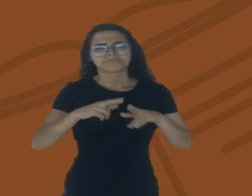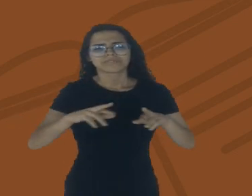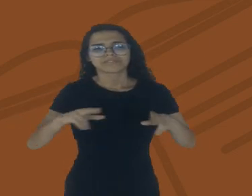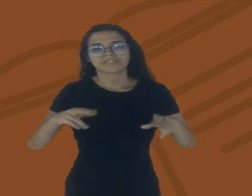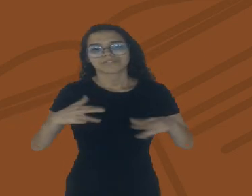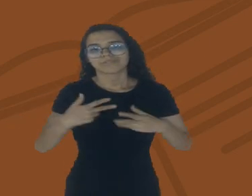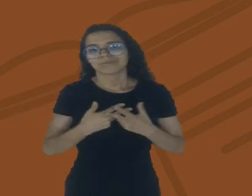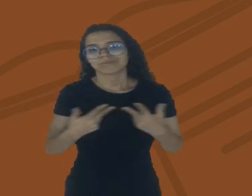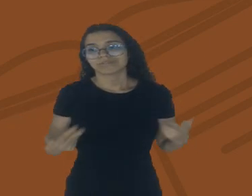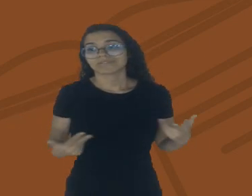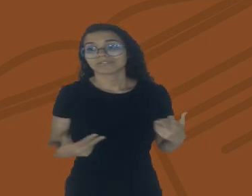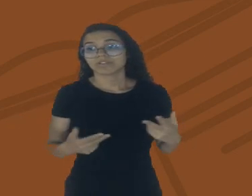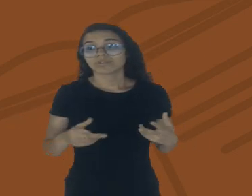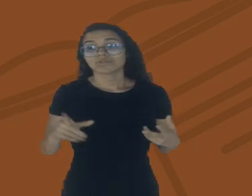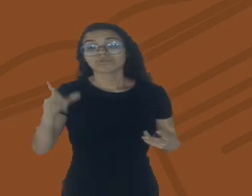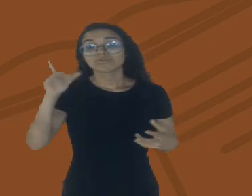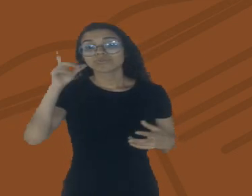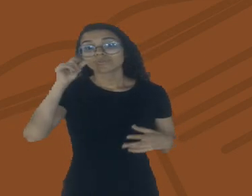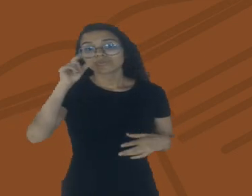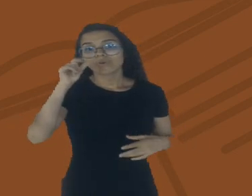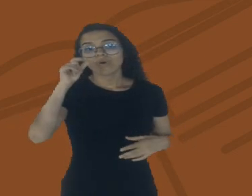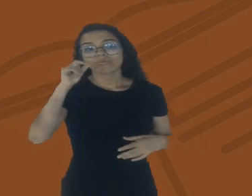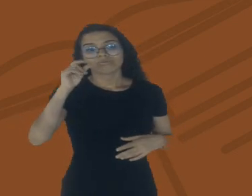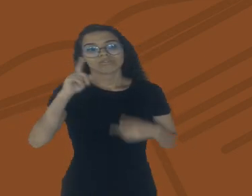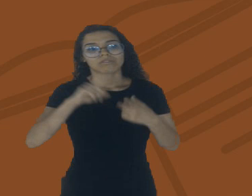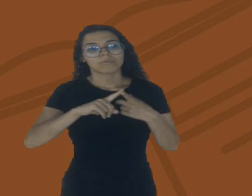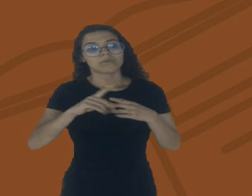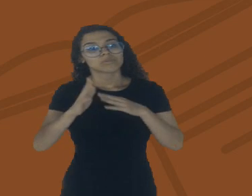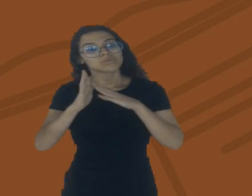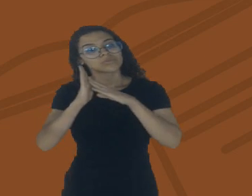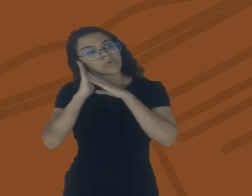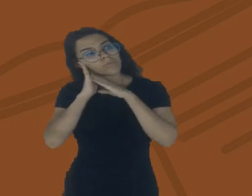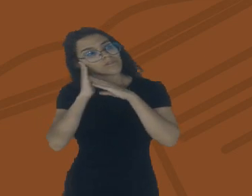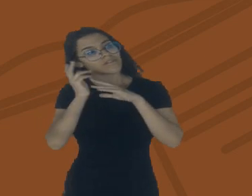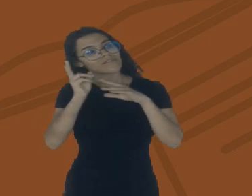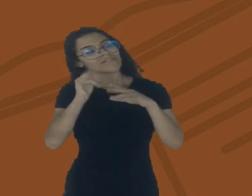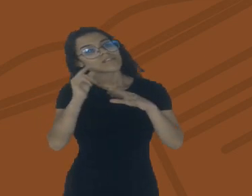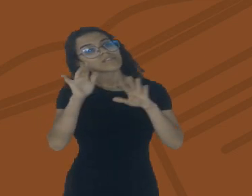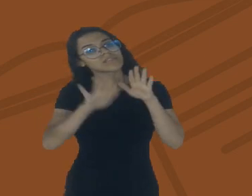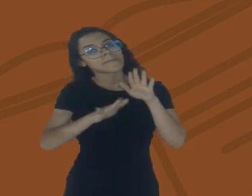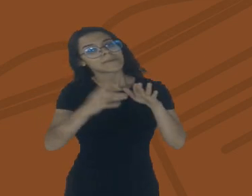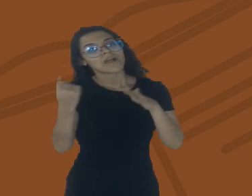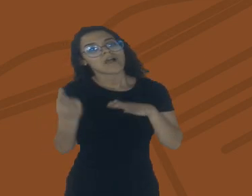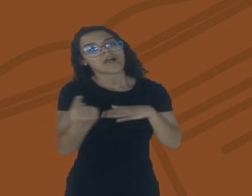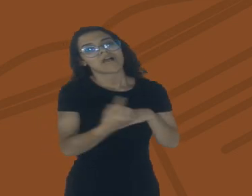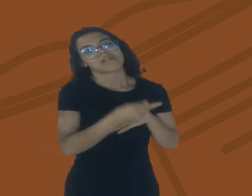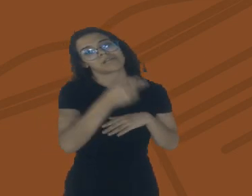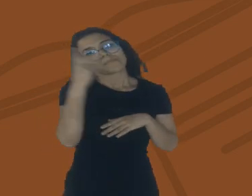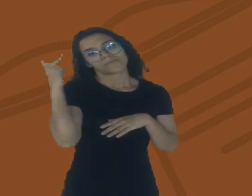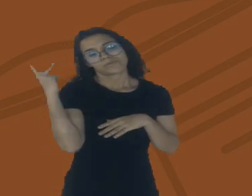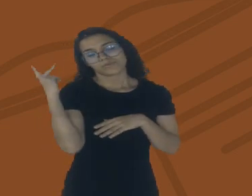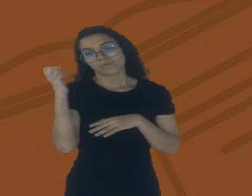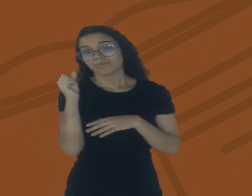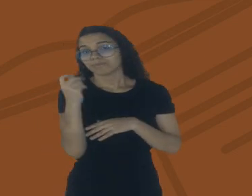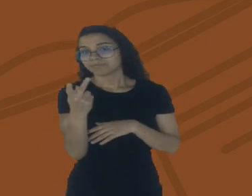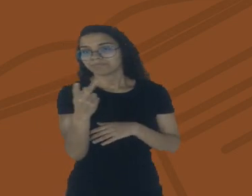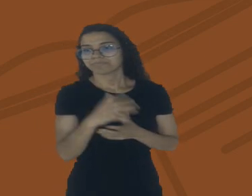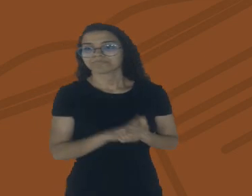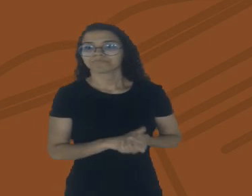toda a questão do sono, do dormir, ela vai ser de acordo com a necessidade de cada pessoa, tá certo?